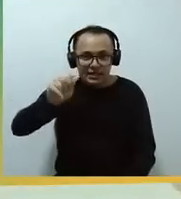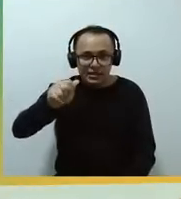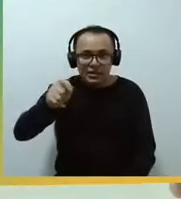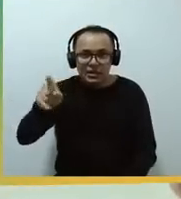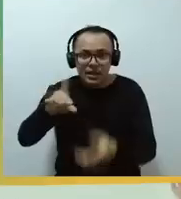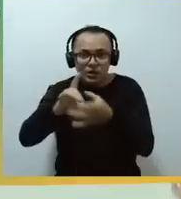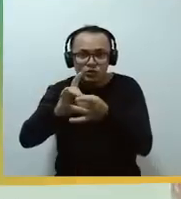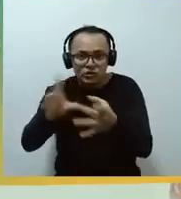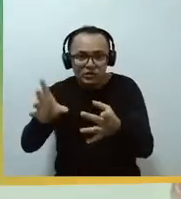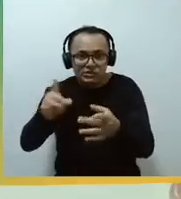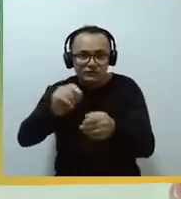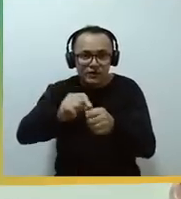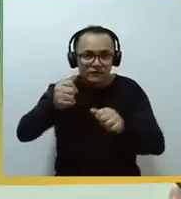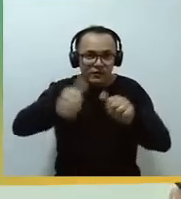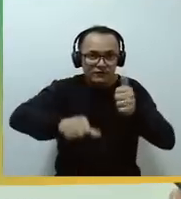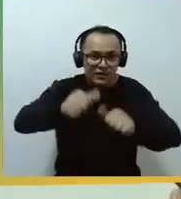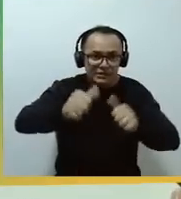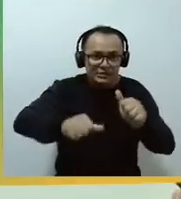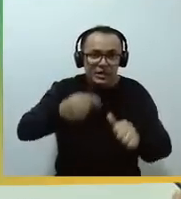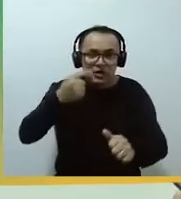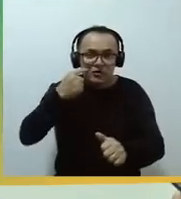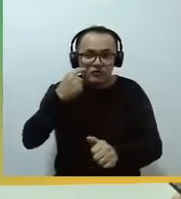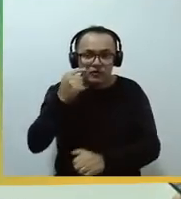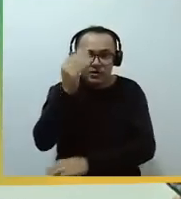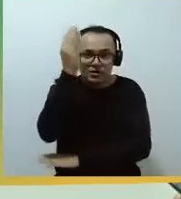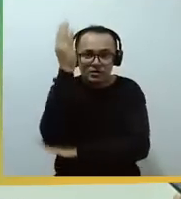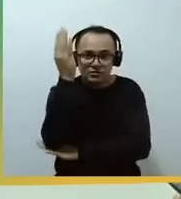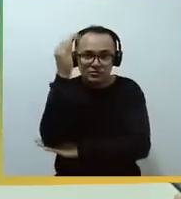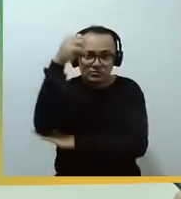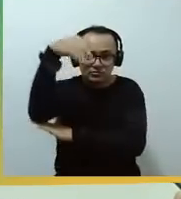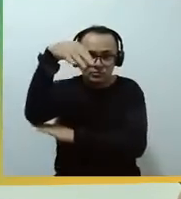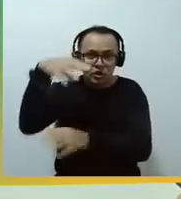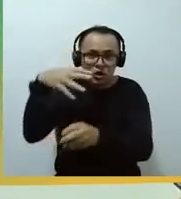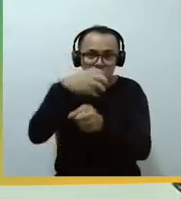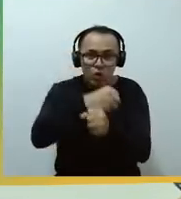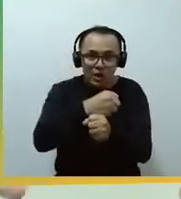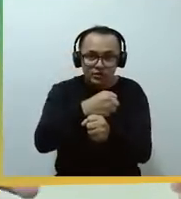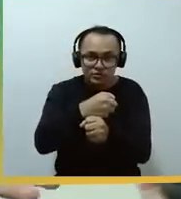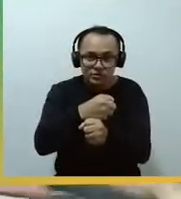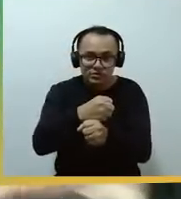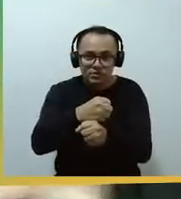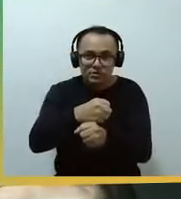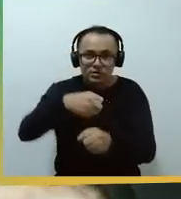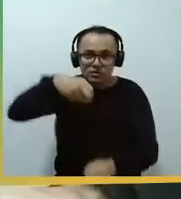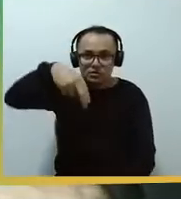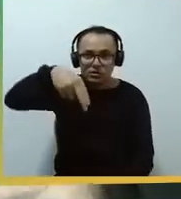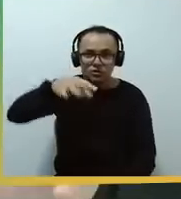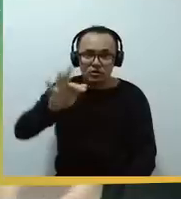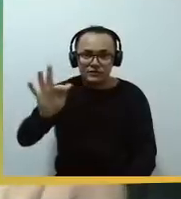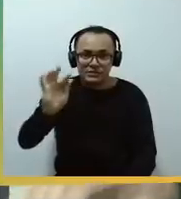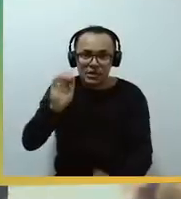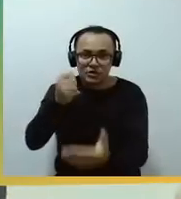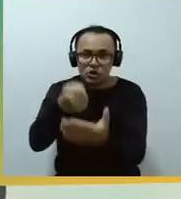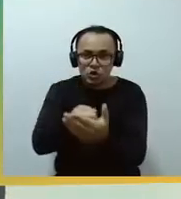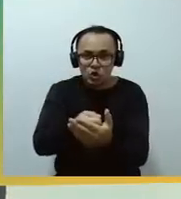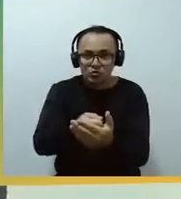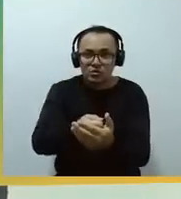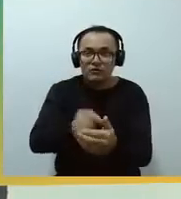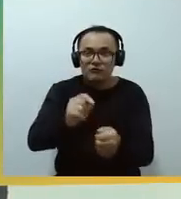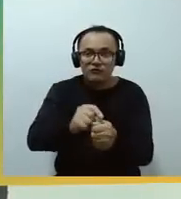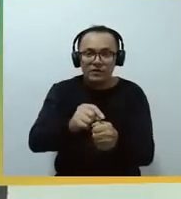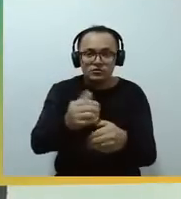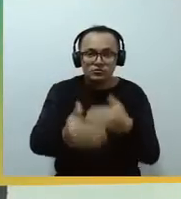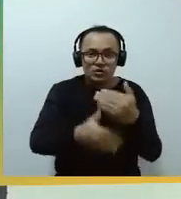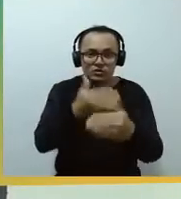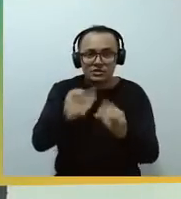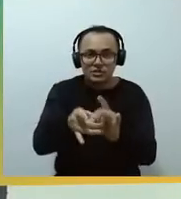vê quantos postes, faz a nota de compra do material, enfim, todas as informações, faz um processo e autoriza o